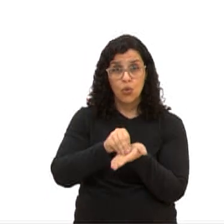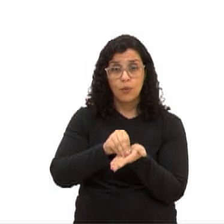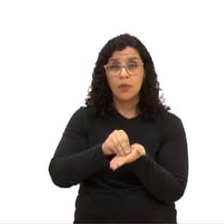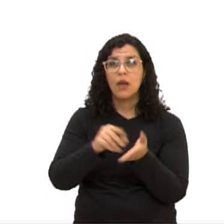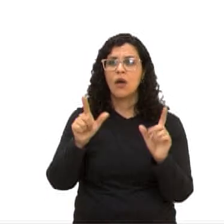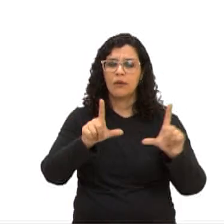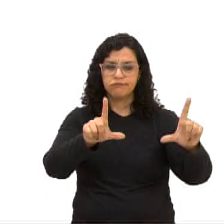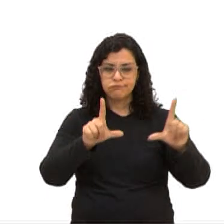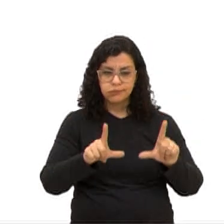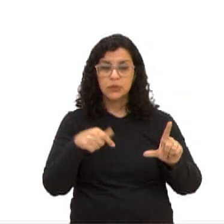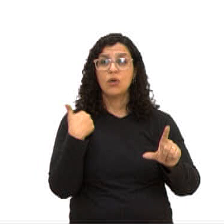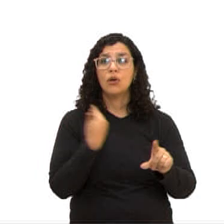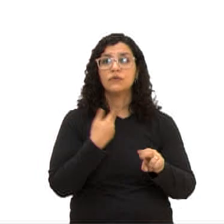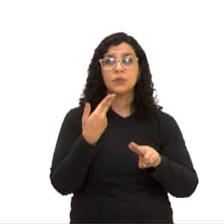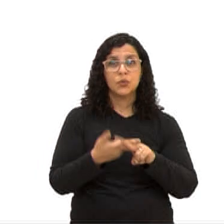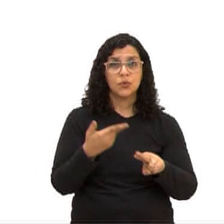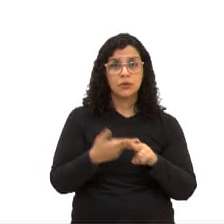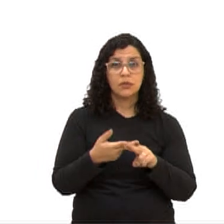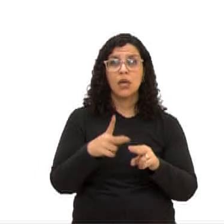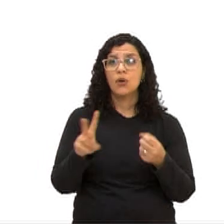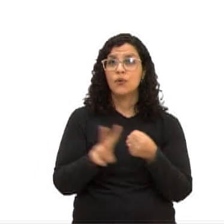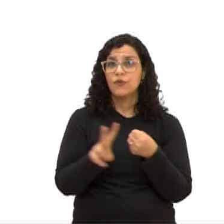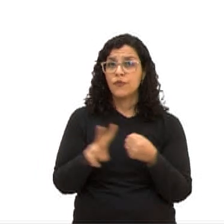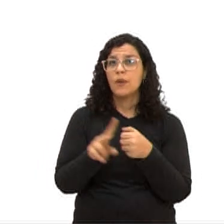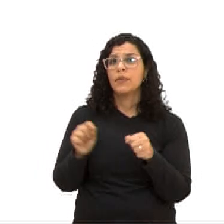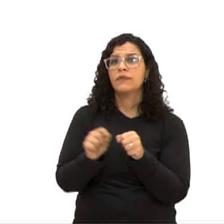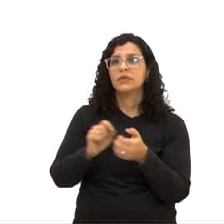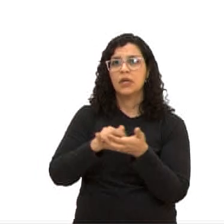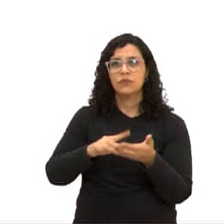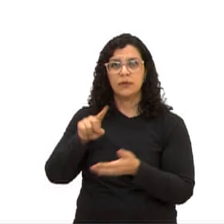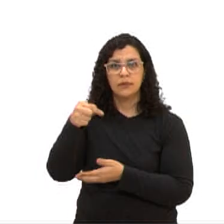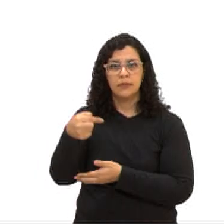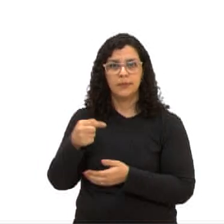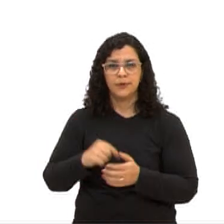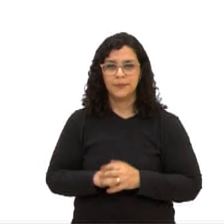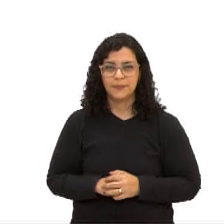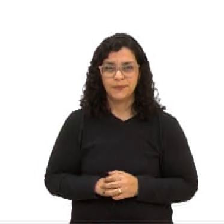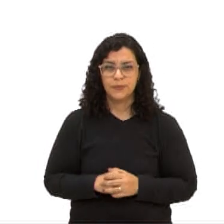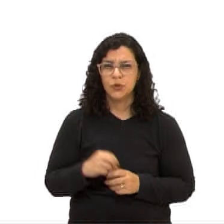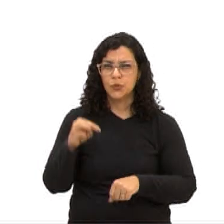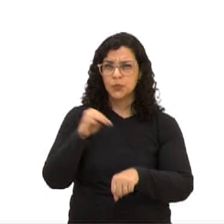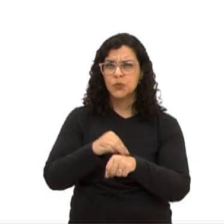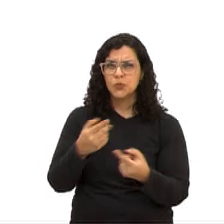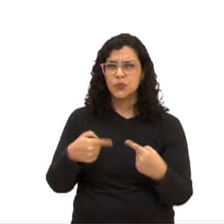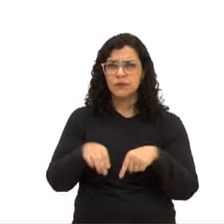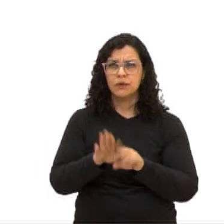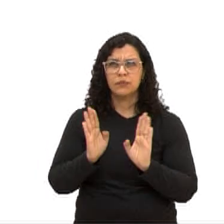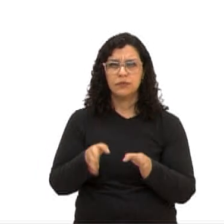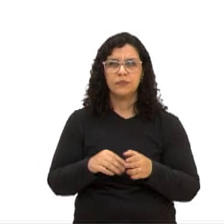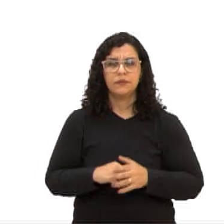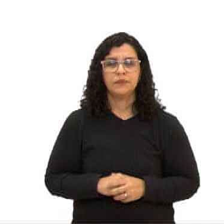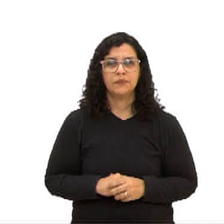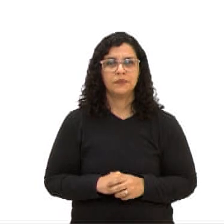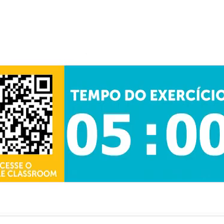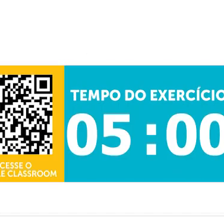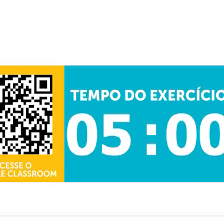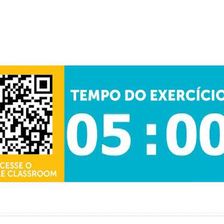essa tela, porque a gente vai utilizar essas conjugações para realizar as nossas atividades. Dou uns minutinhos e a gente já volta.